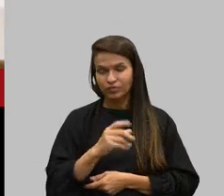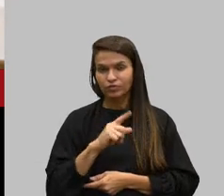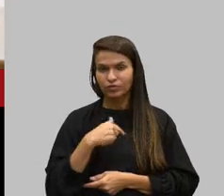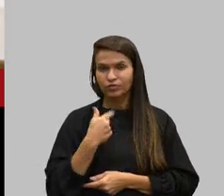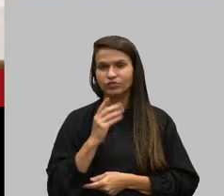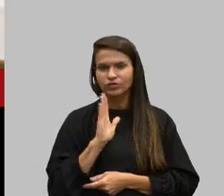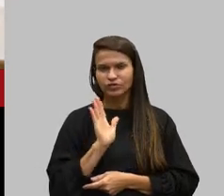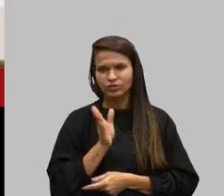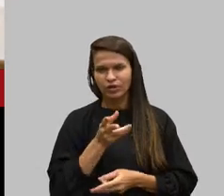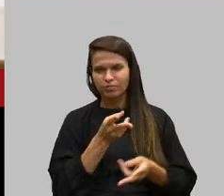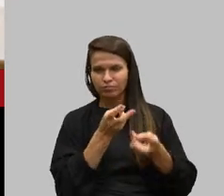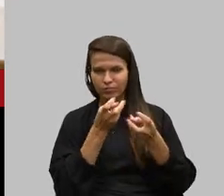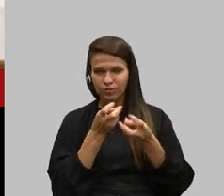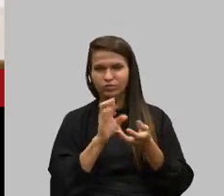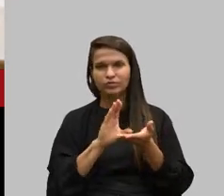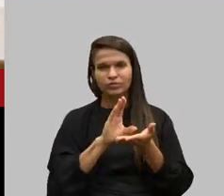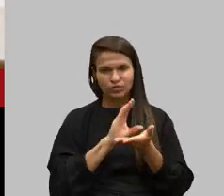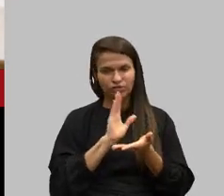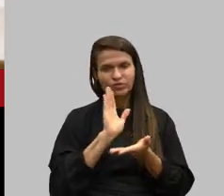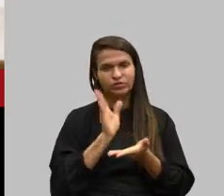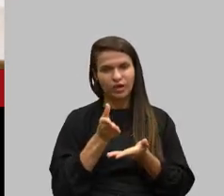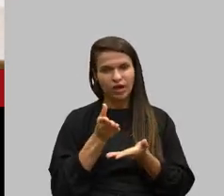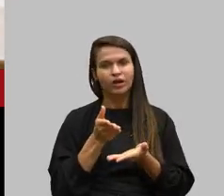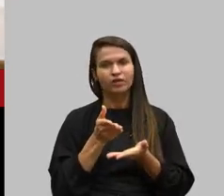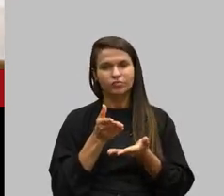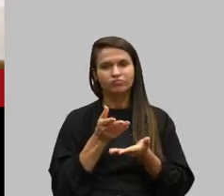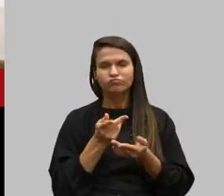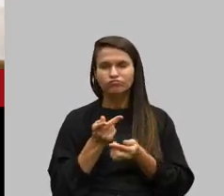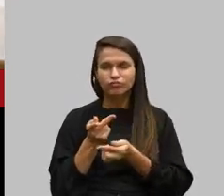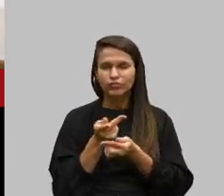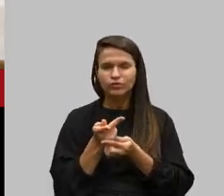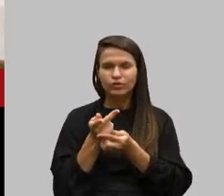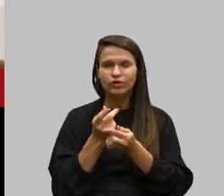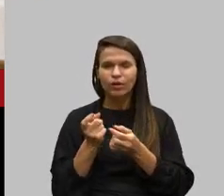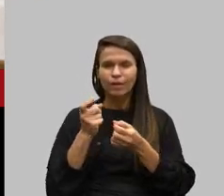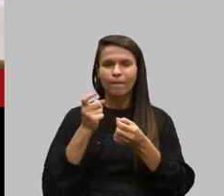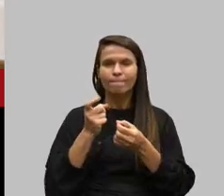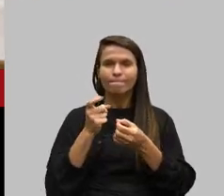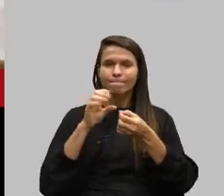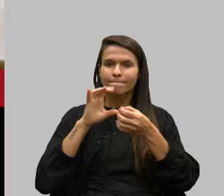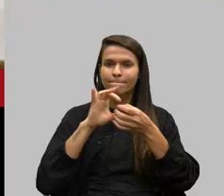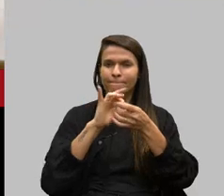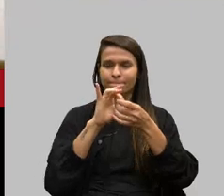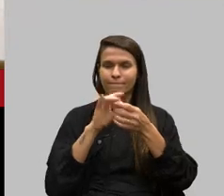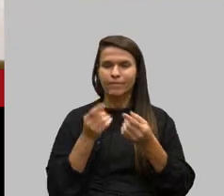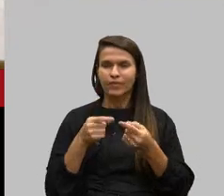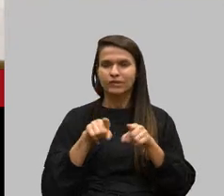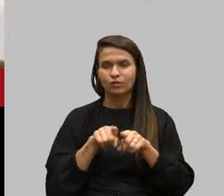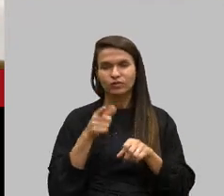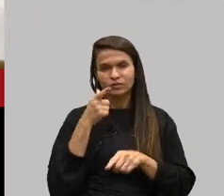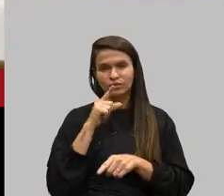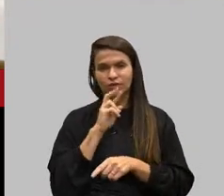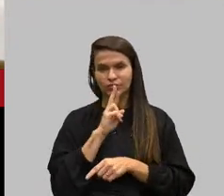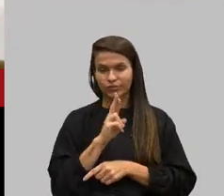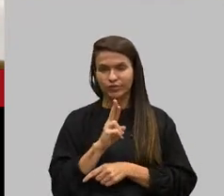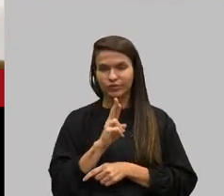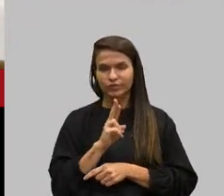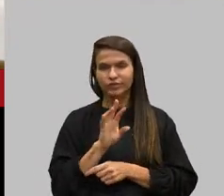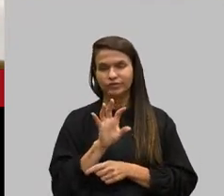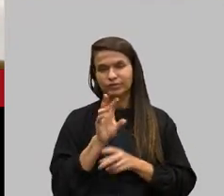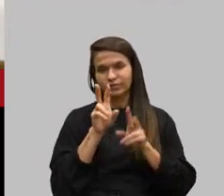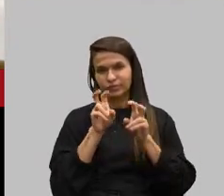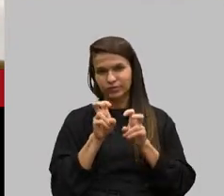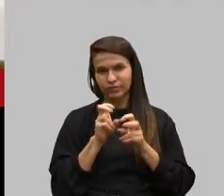captando recursos nesse sentido indo atrás de parceiros para que a gente consiga dar uma possa isso eu eu faço essa